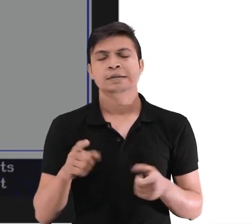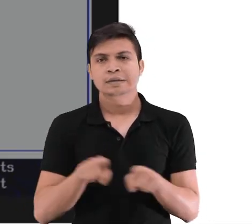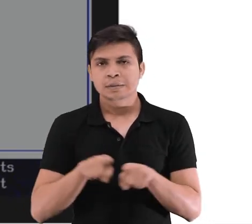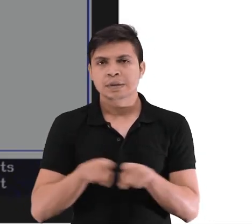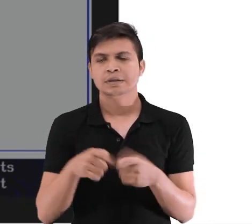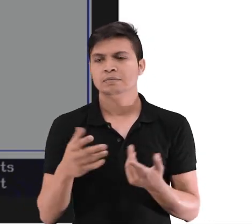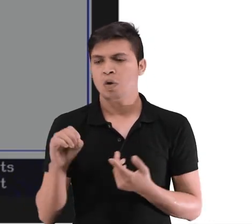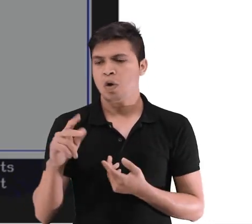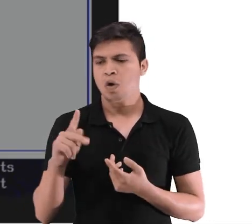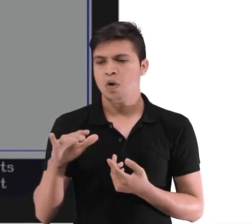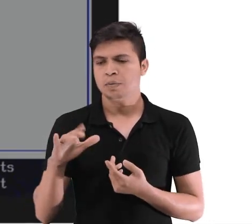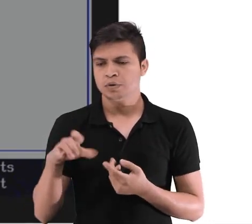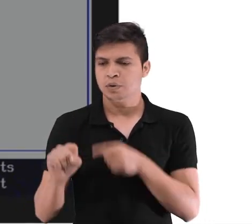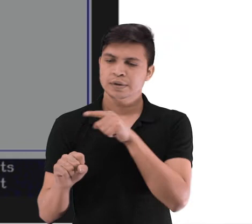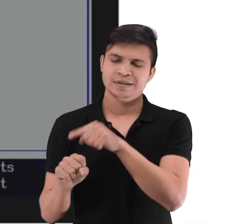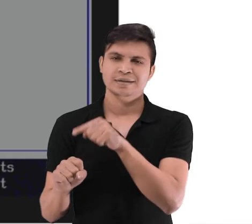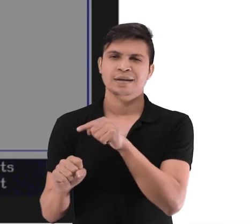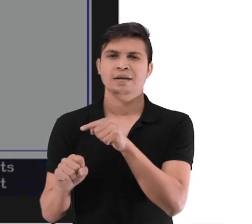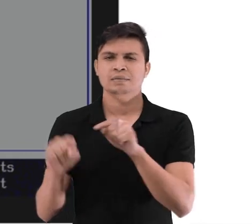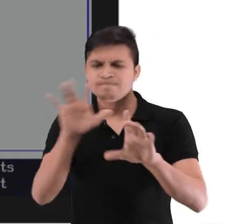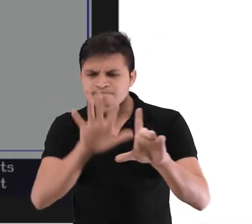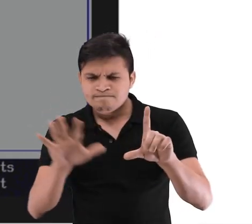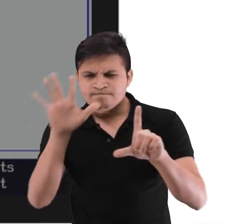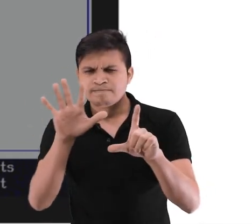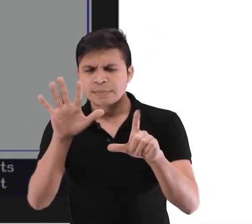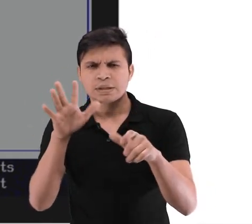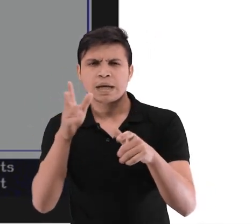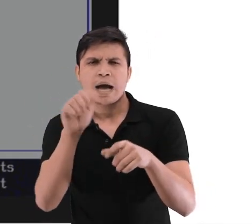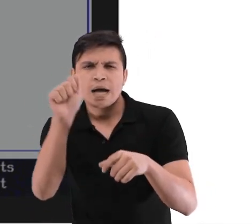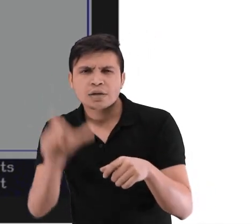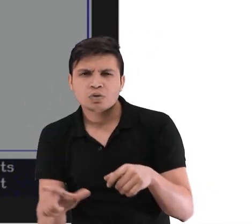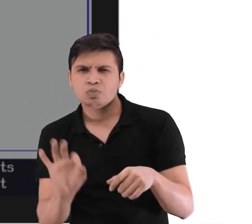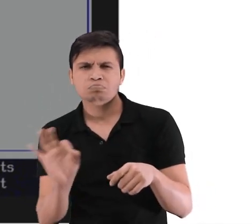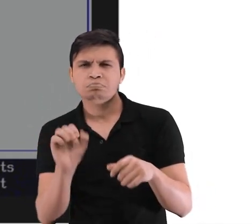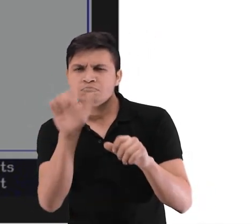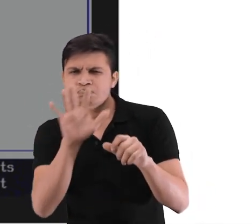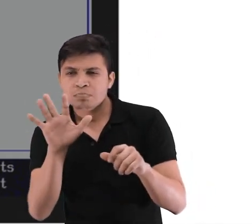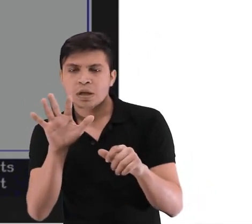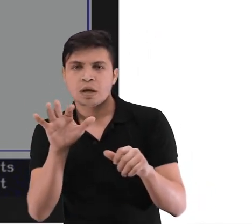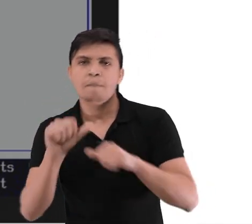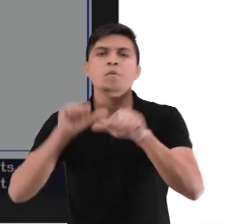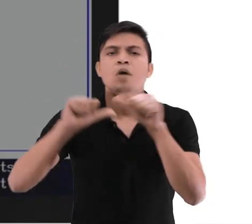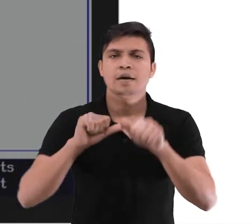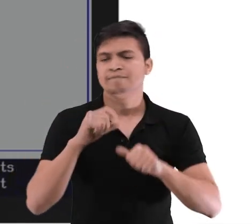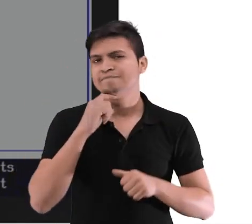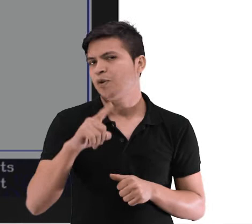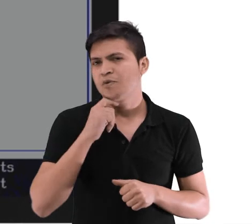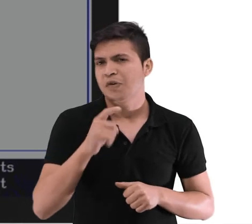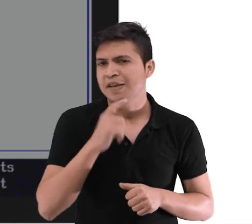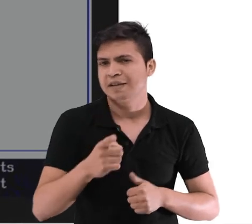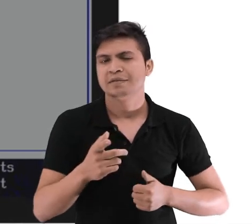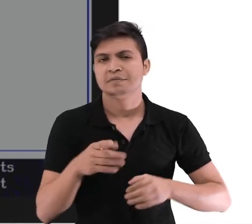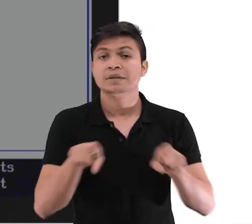Essas opções do meio que não estão com a letra azul não são editáveis, eu não consigo mudar, certo? Na última